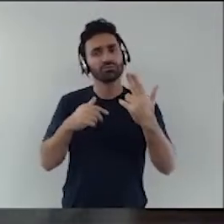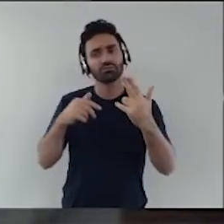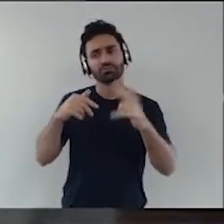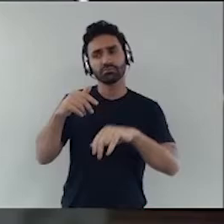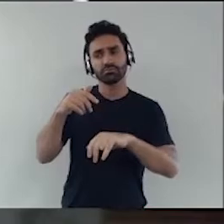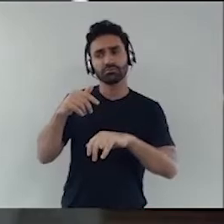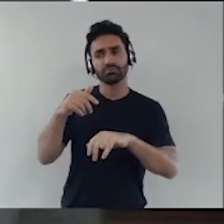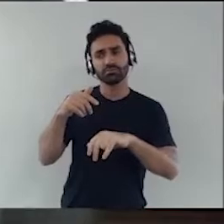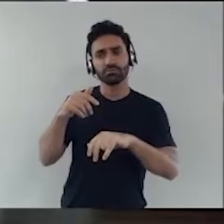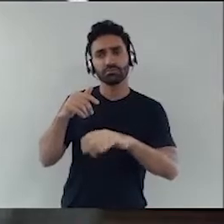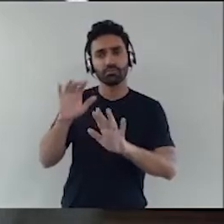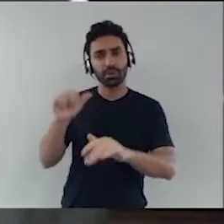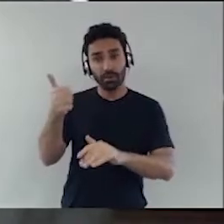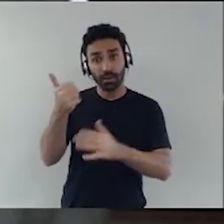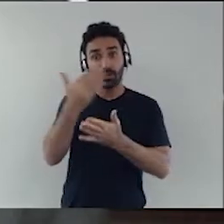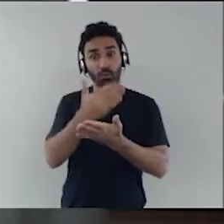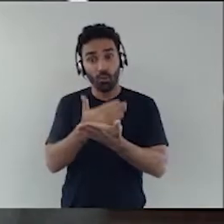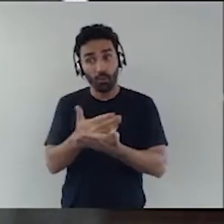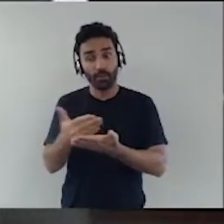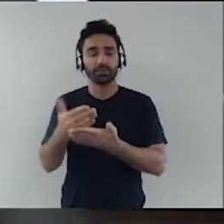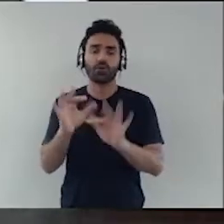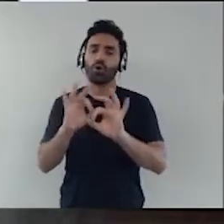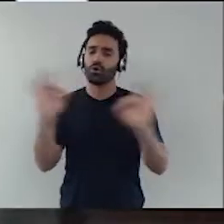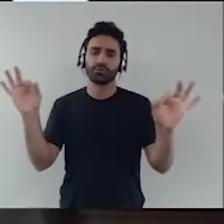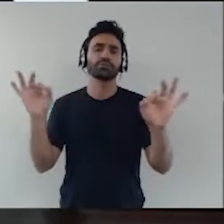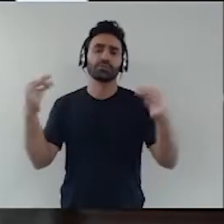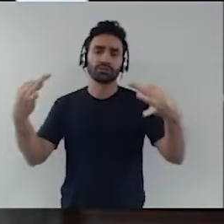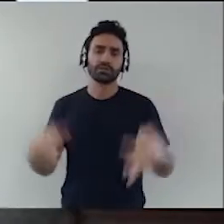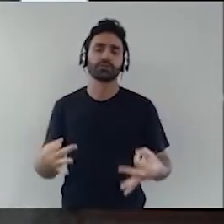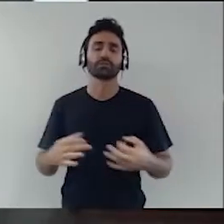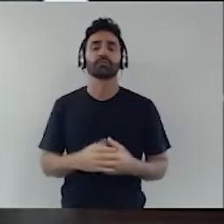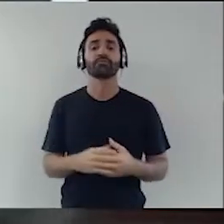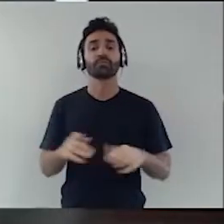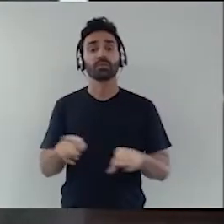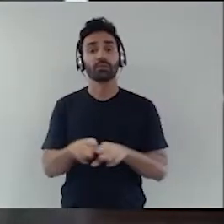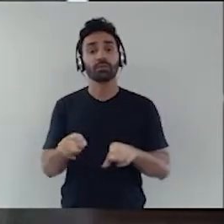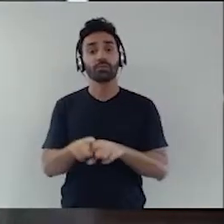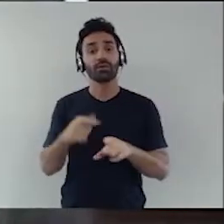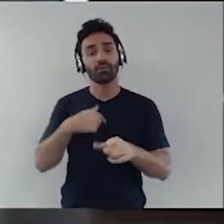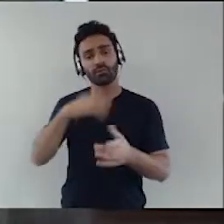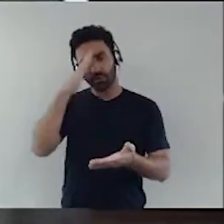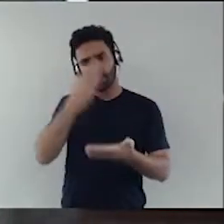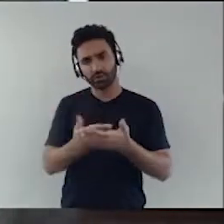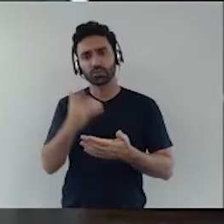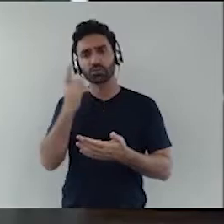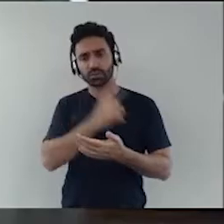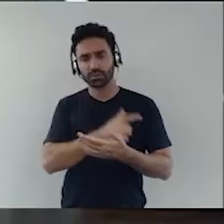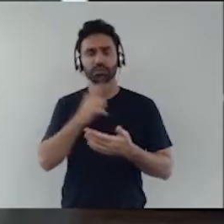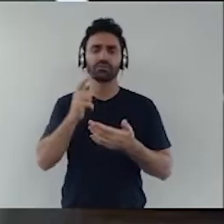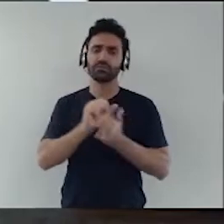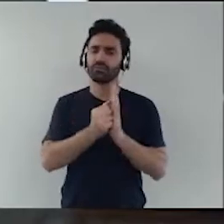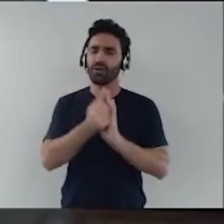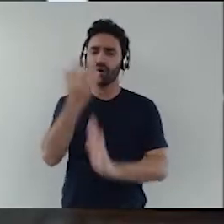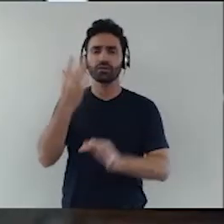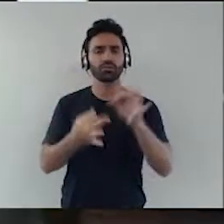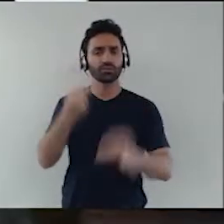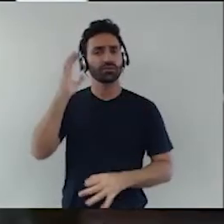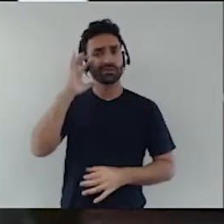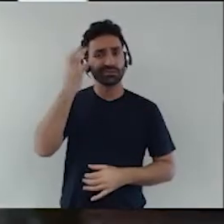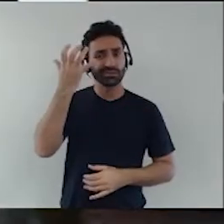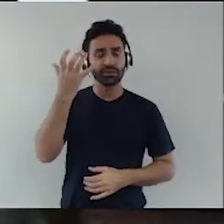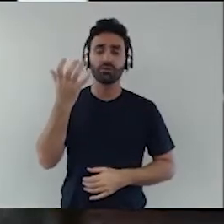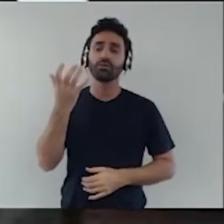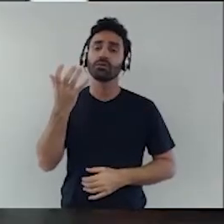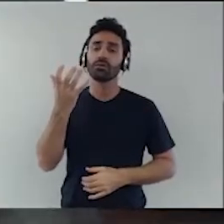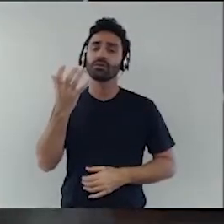no primeiro momento muito bem. E acredito, inclusive, que nós tivemos várias decisões judiciais